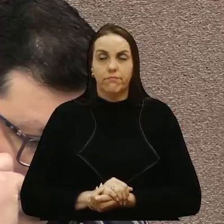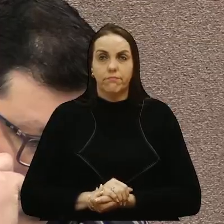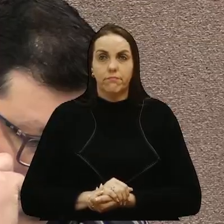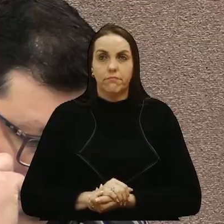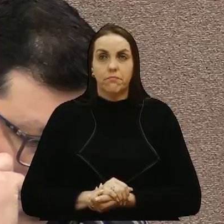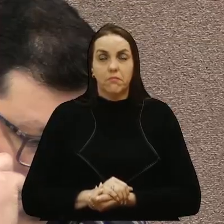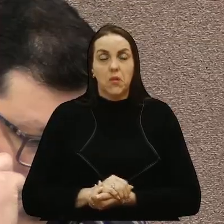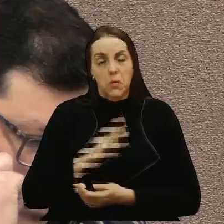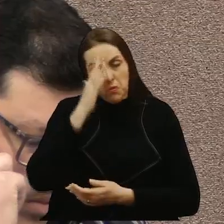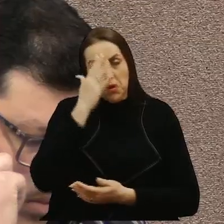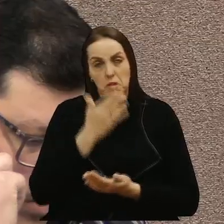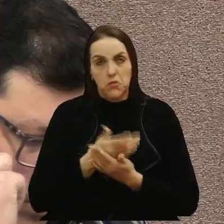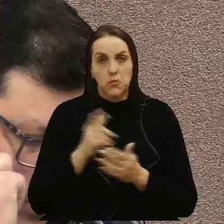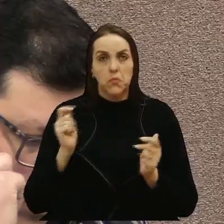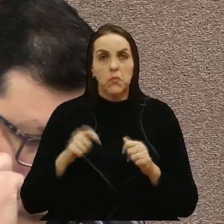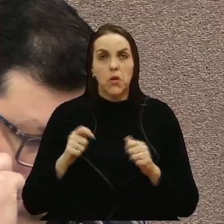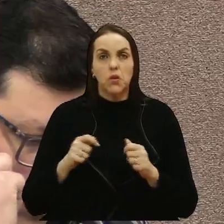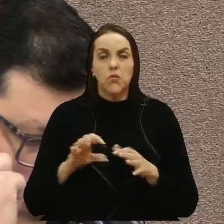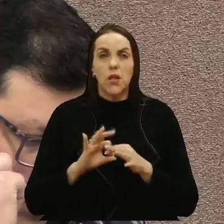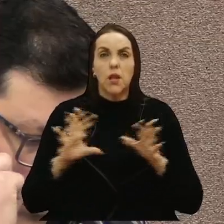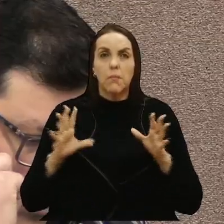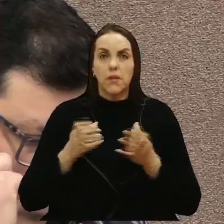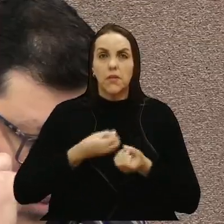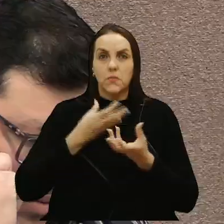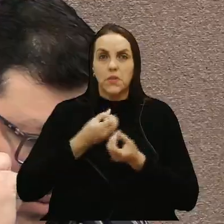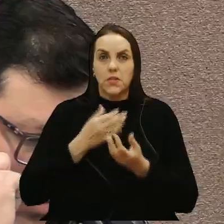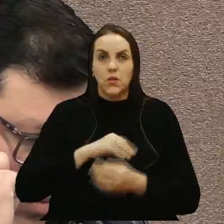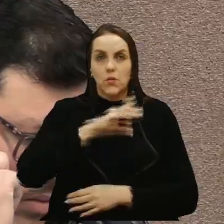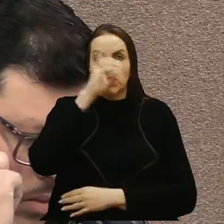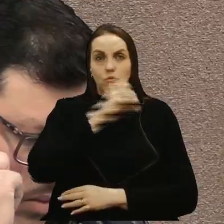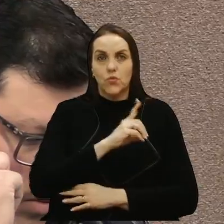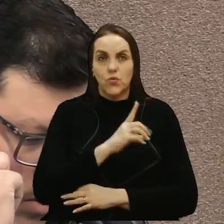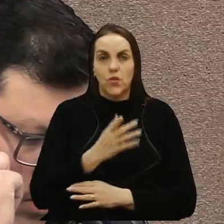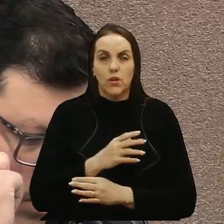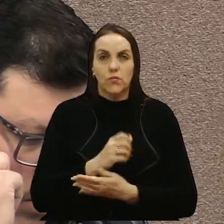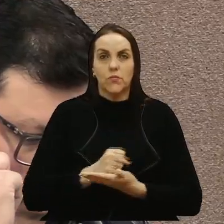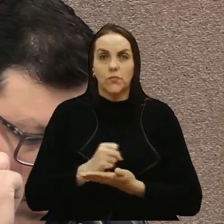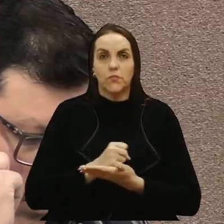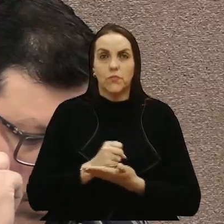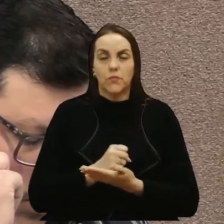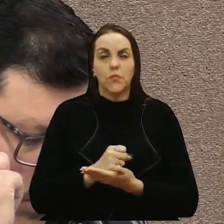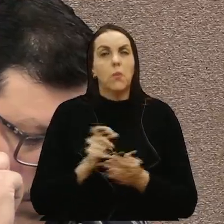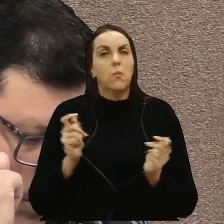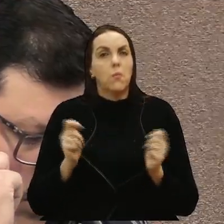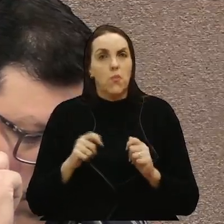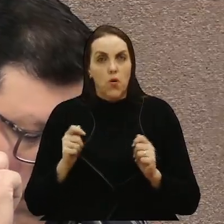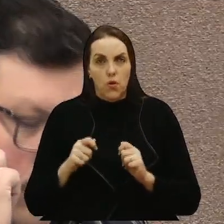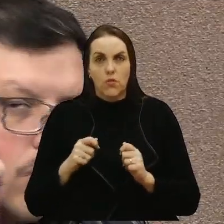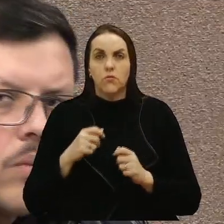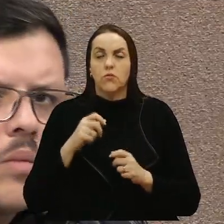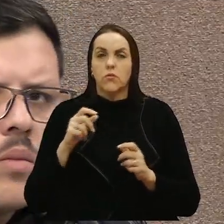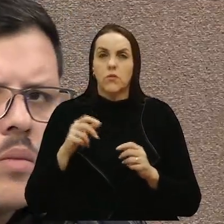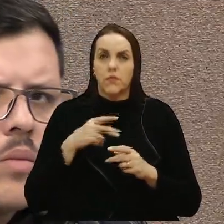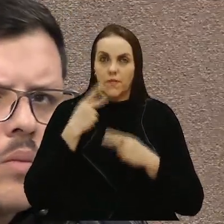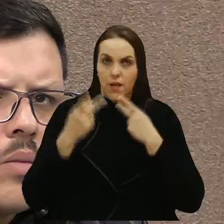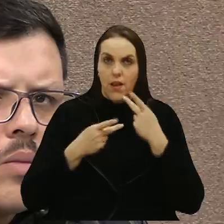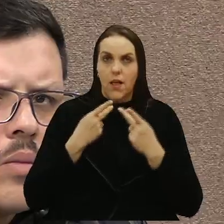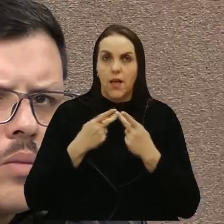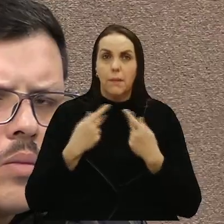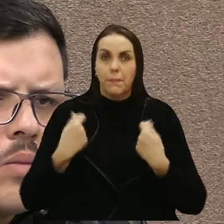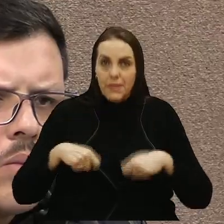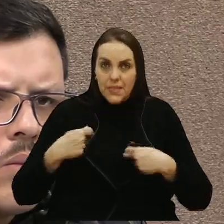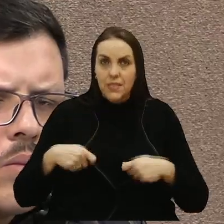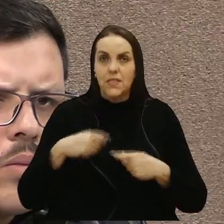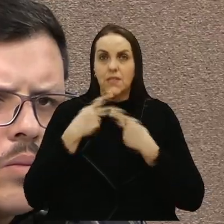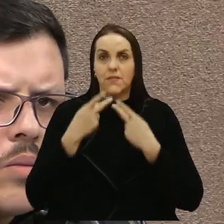A liberdade de expressão, ela é um direito fundamental. Você pode e deve falar. No